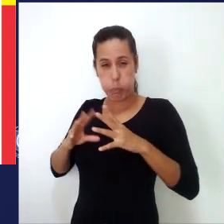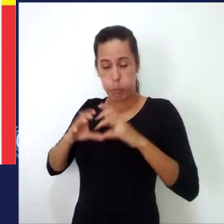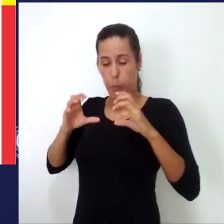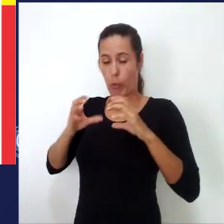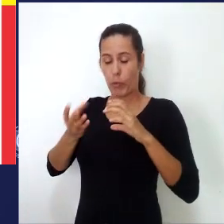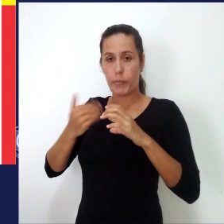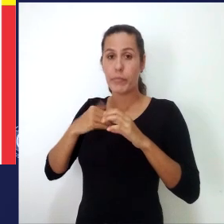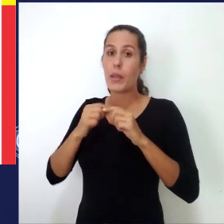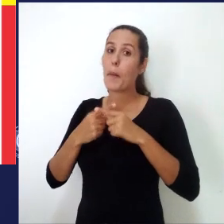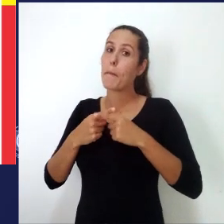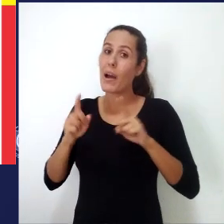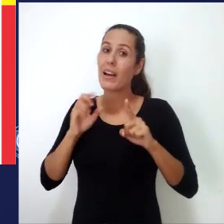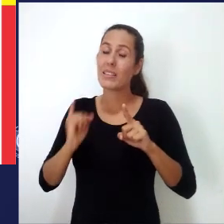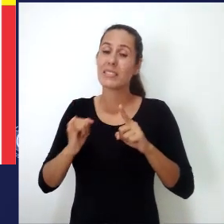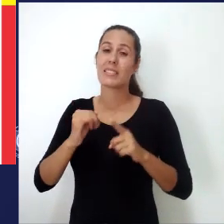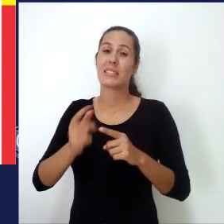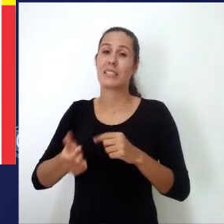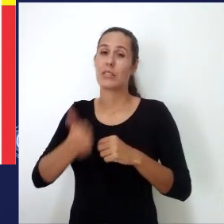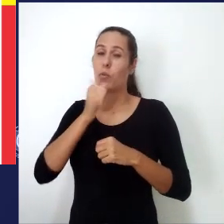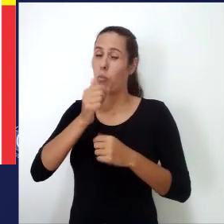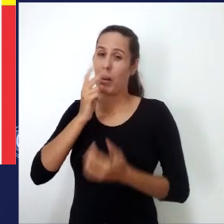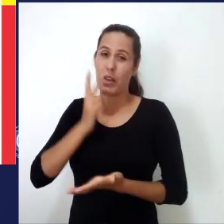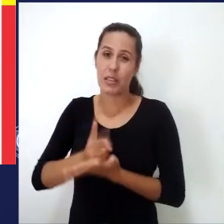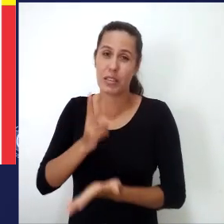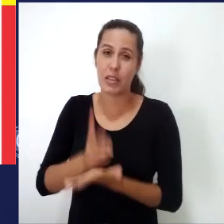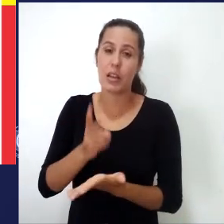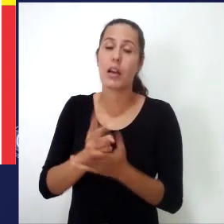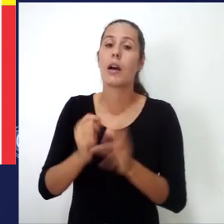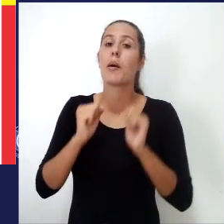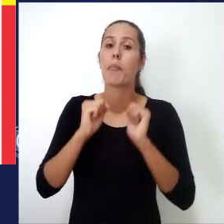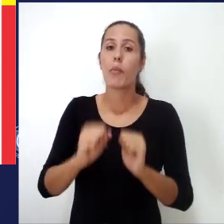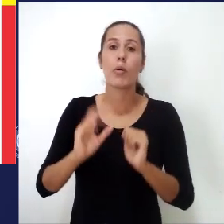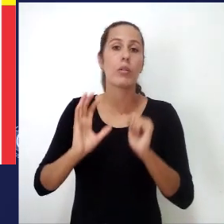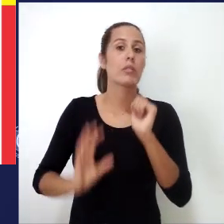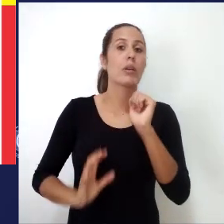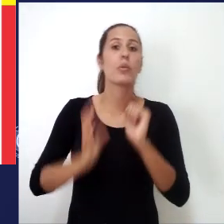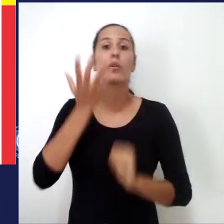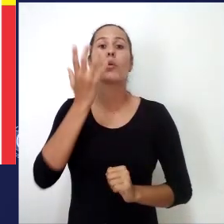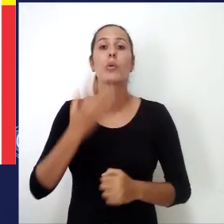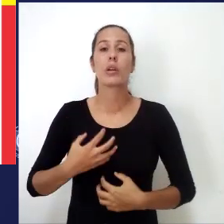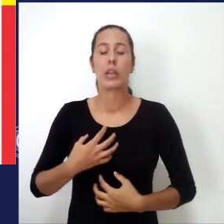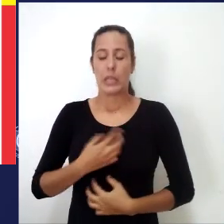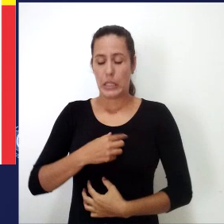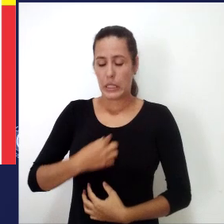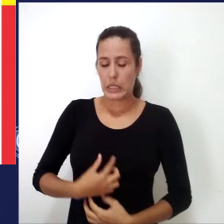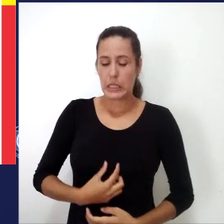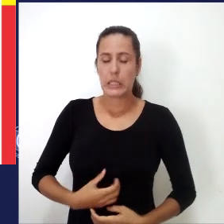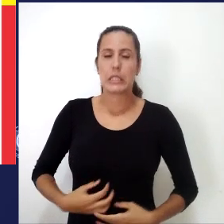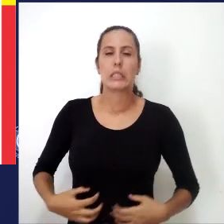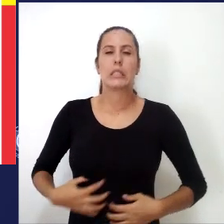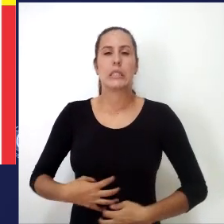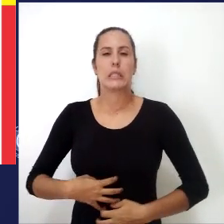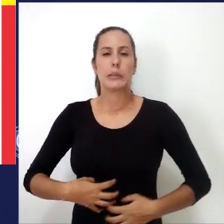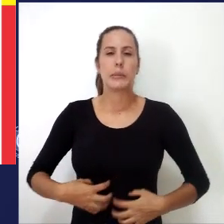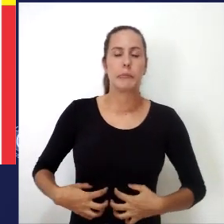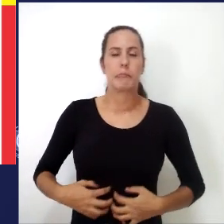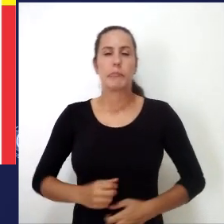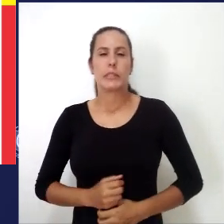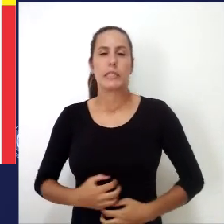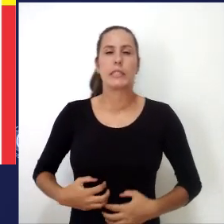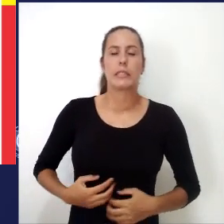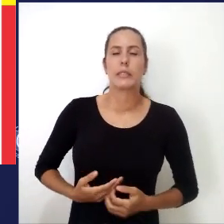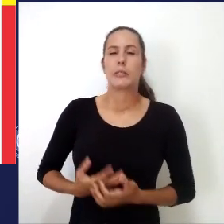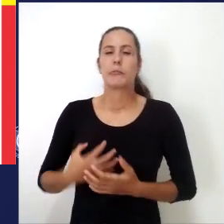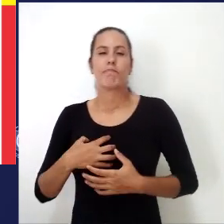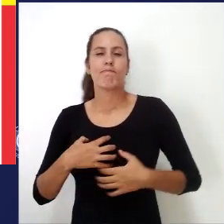de gorduras. Porém, se tomado em exagero ou se for prolongado, pode causar uma